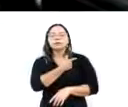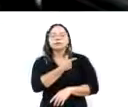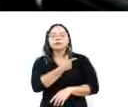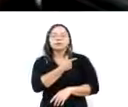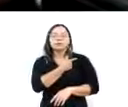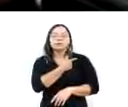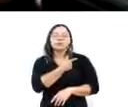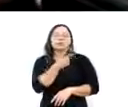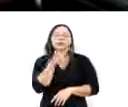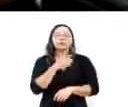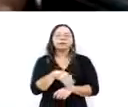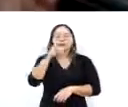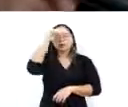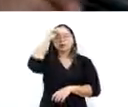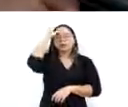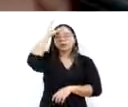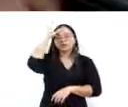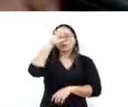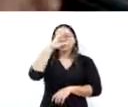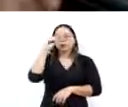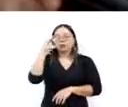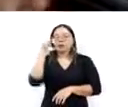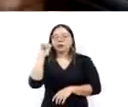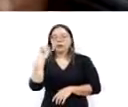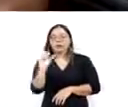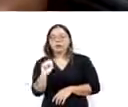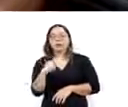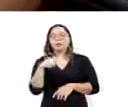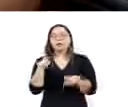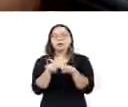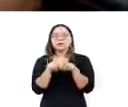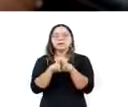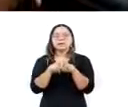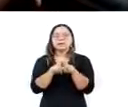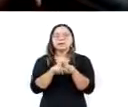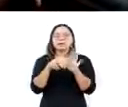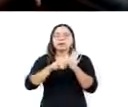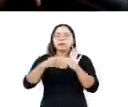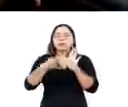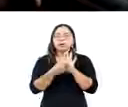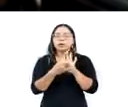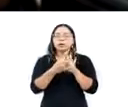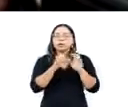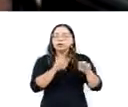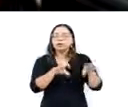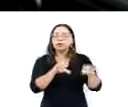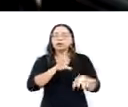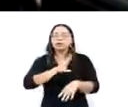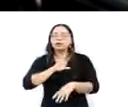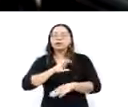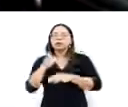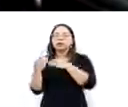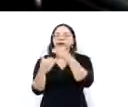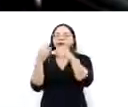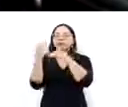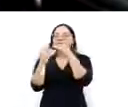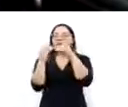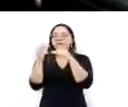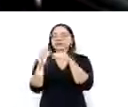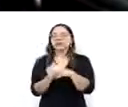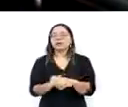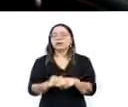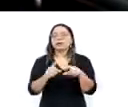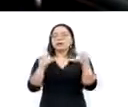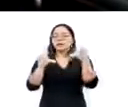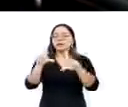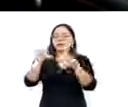estamos no Seminário Saberes dos Cocais e só lembrando aqui do programa Educa Caxias, que é desenvolvido